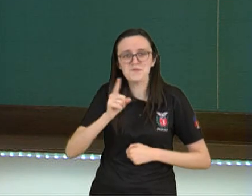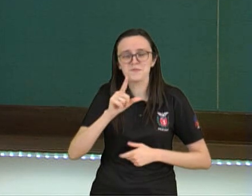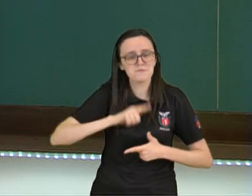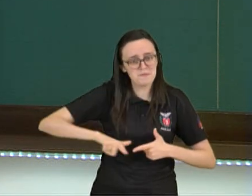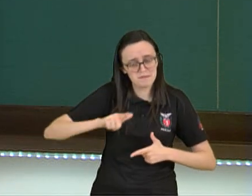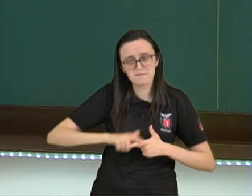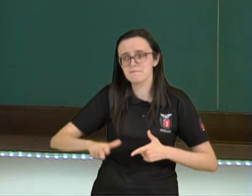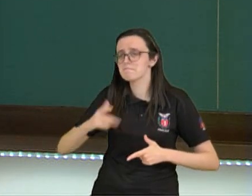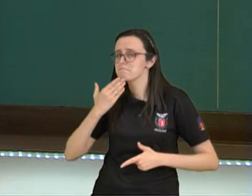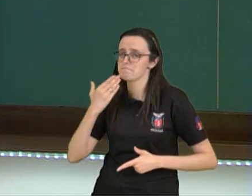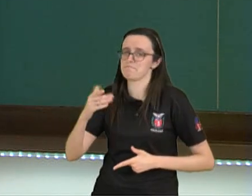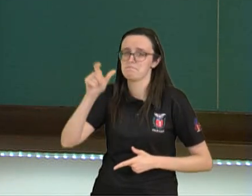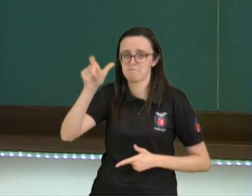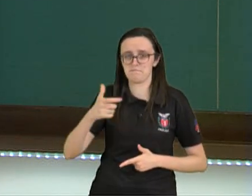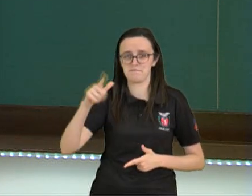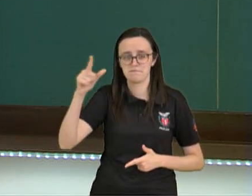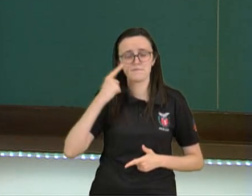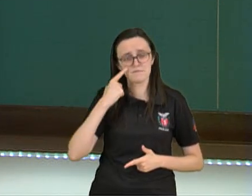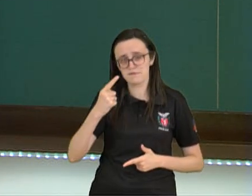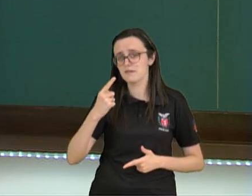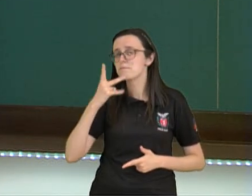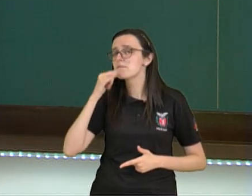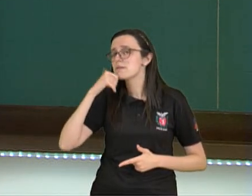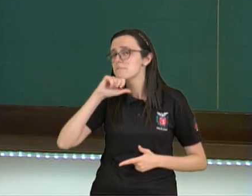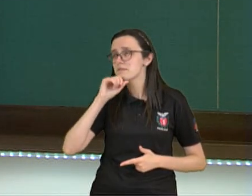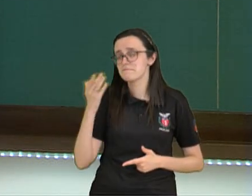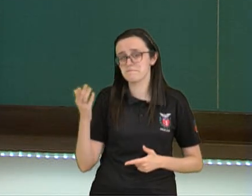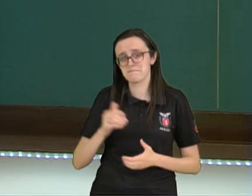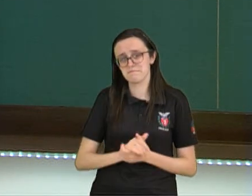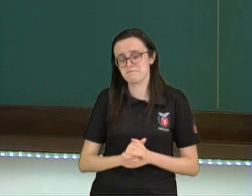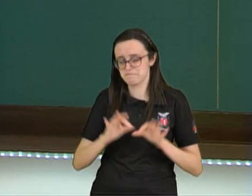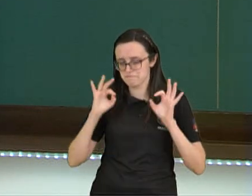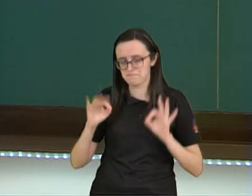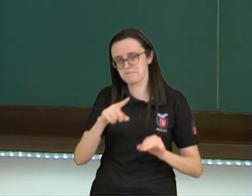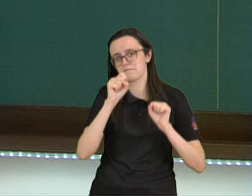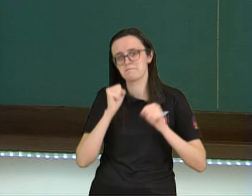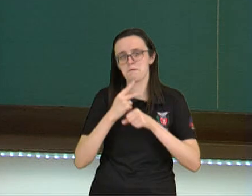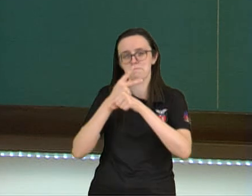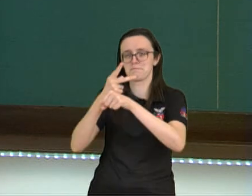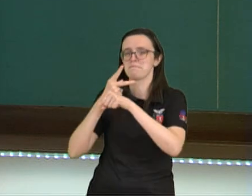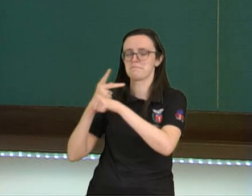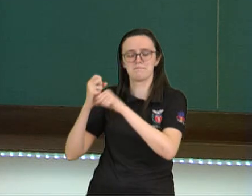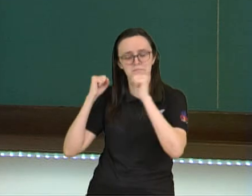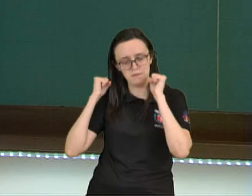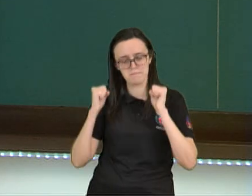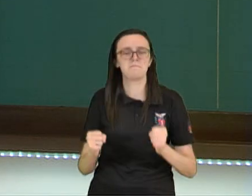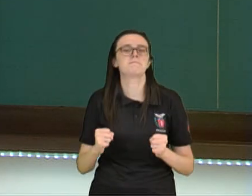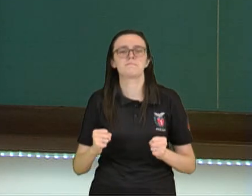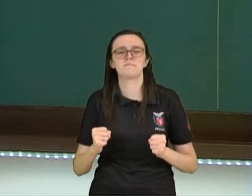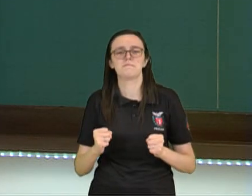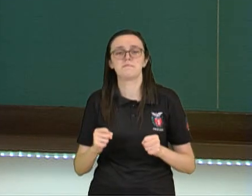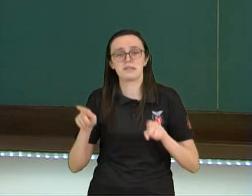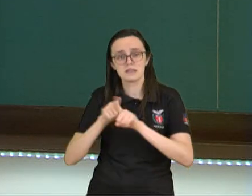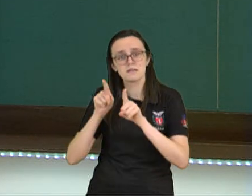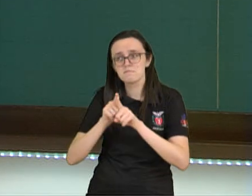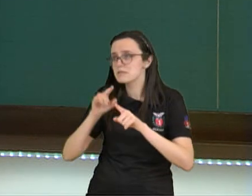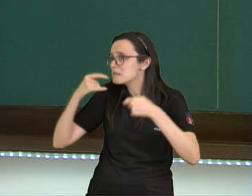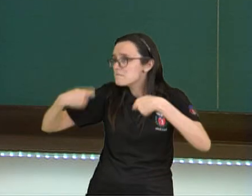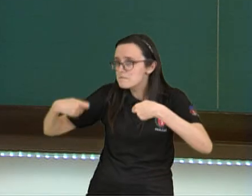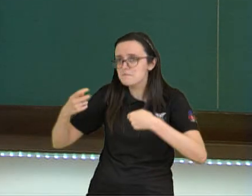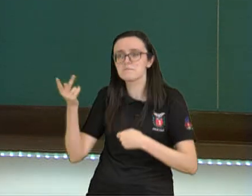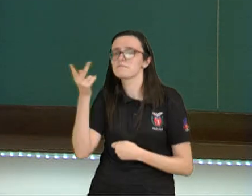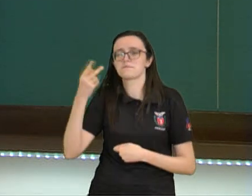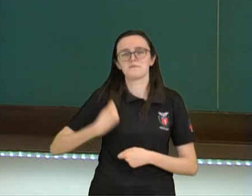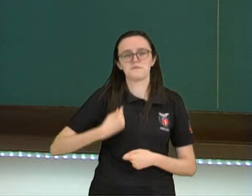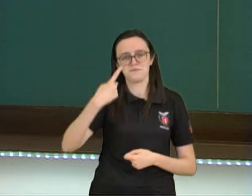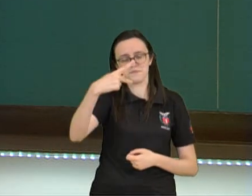ok? Olha para o pai e para a mãe aí em casa. Com certeza você pode contar com eles e para eles na sua vida,